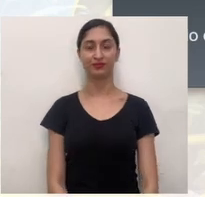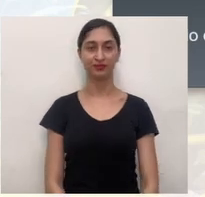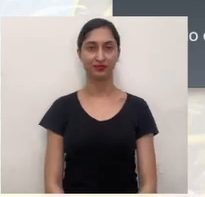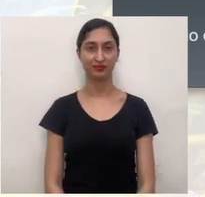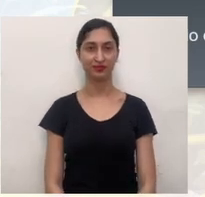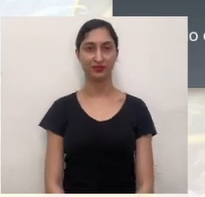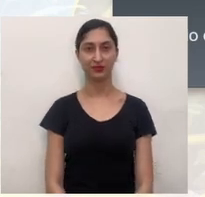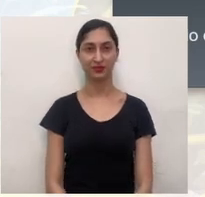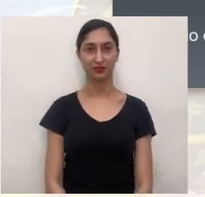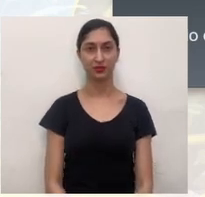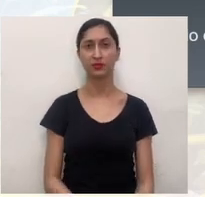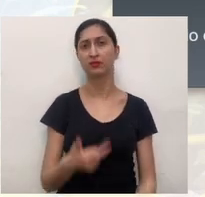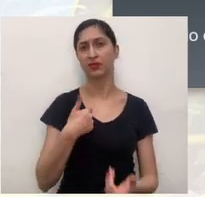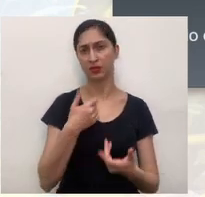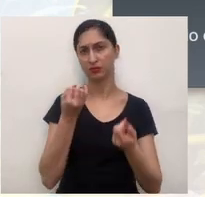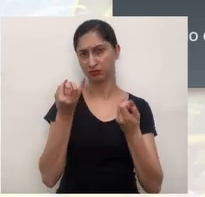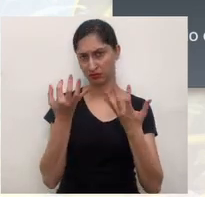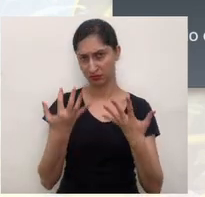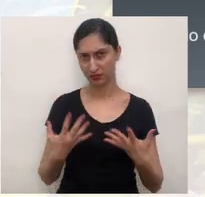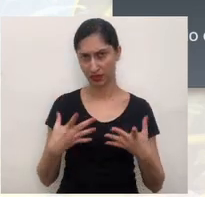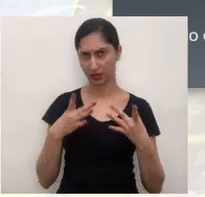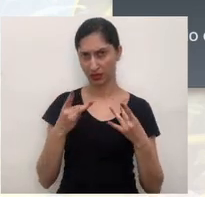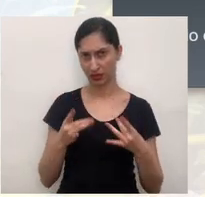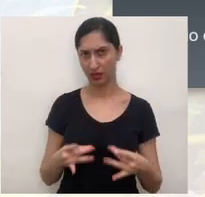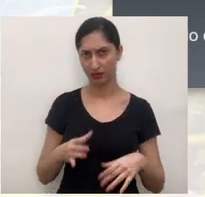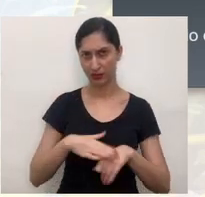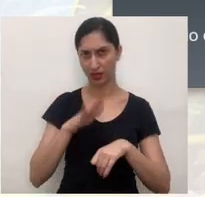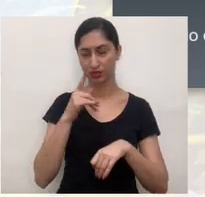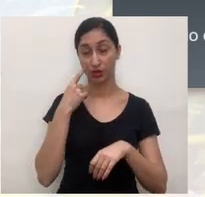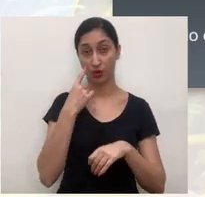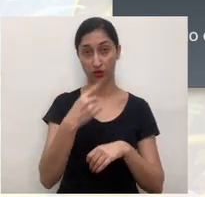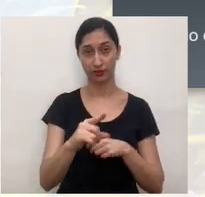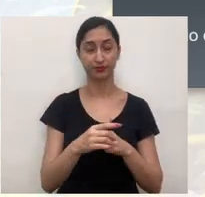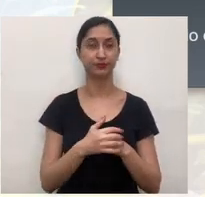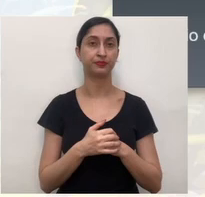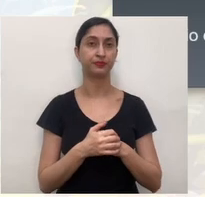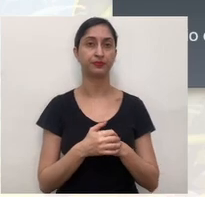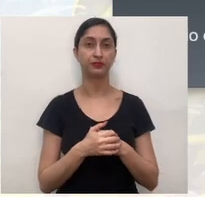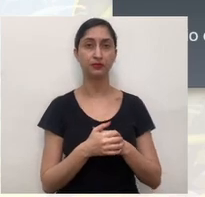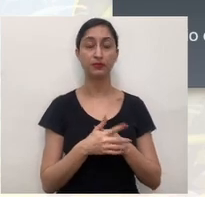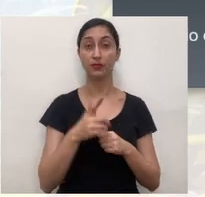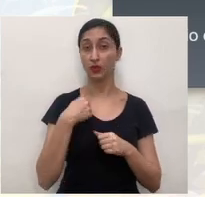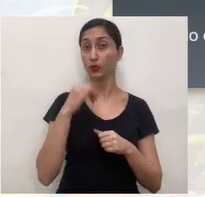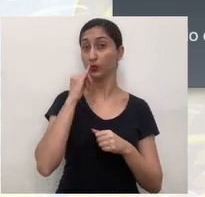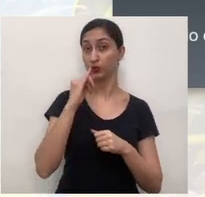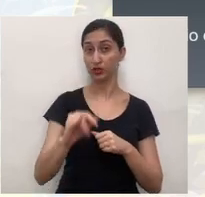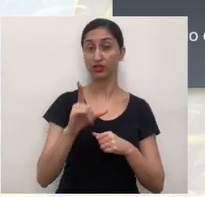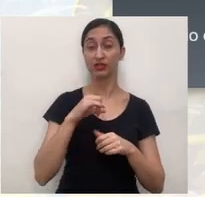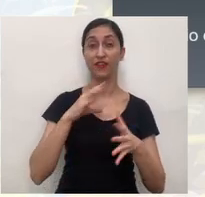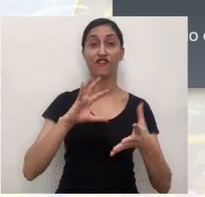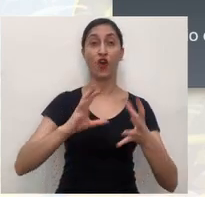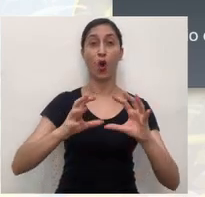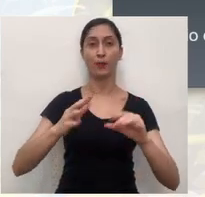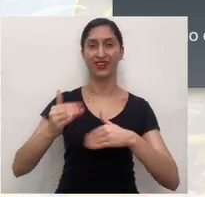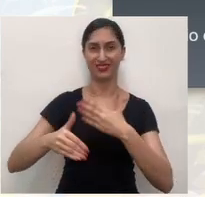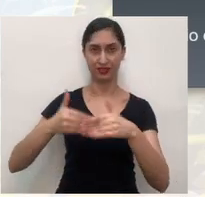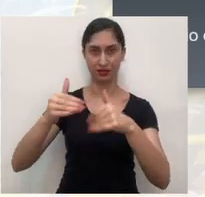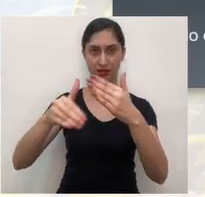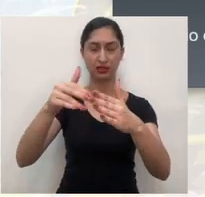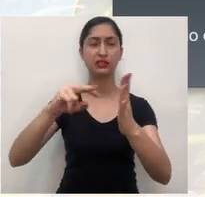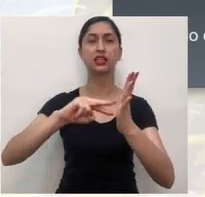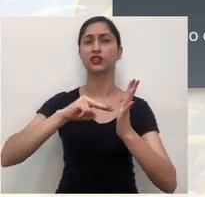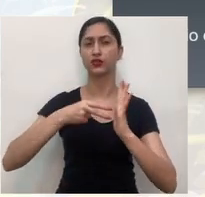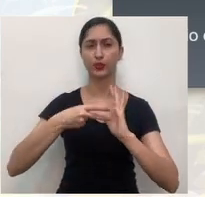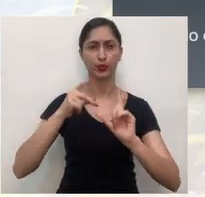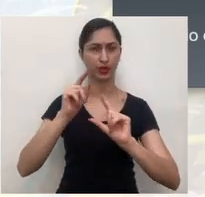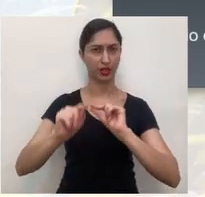Estou detalhando melhor e, quando eu falei que há uma evolução nas formas, o que eu quis dizer foi